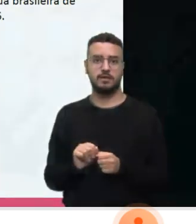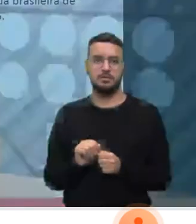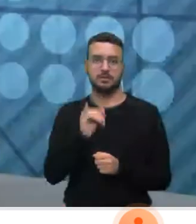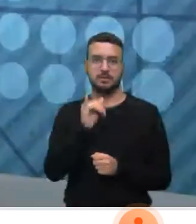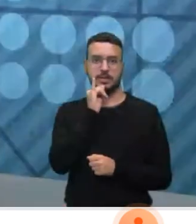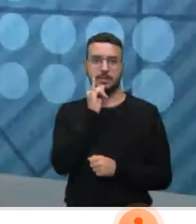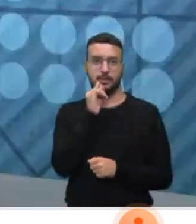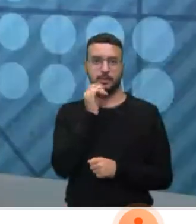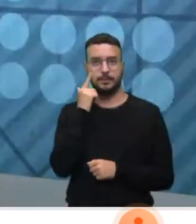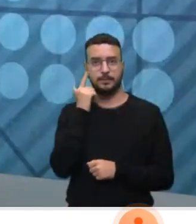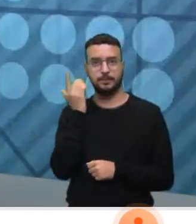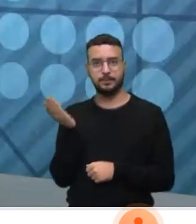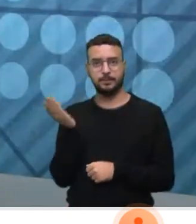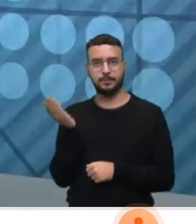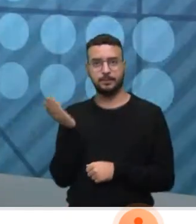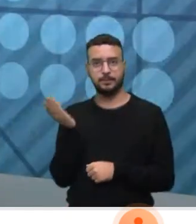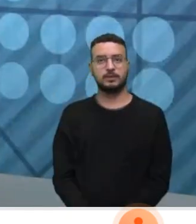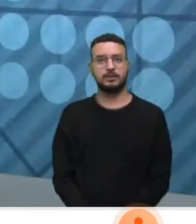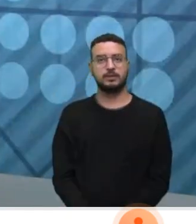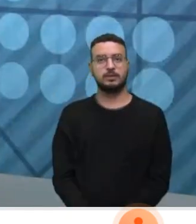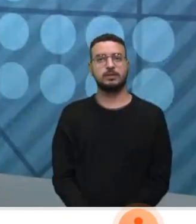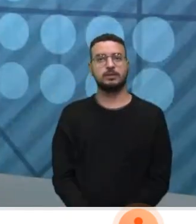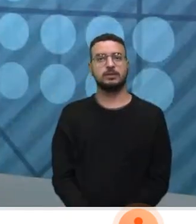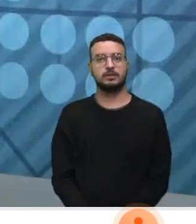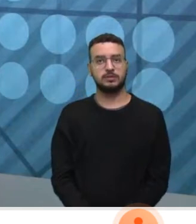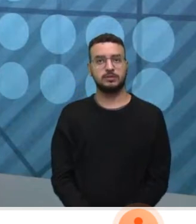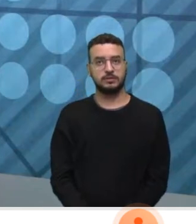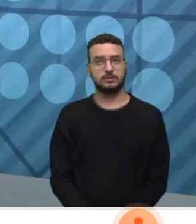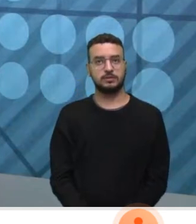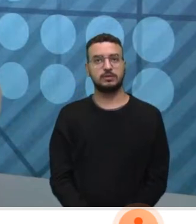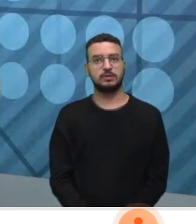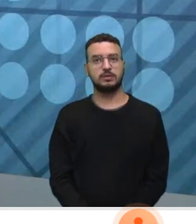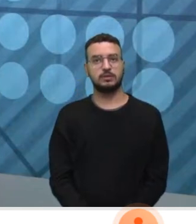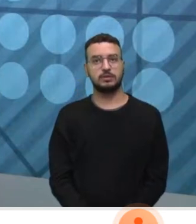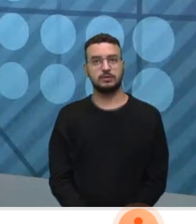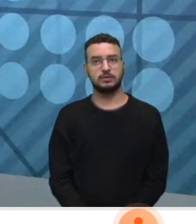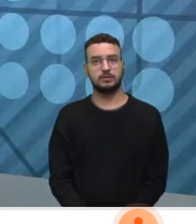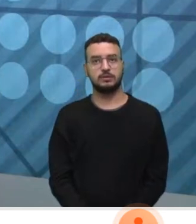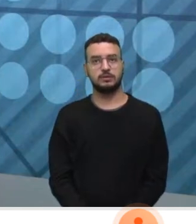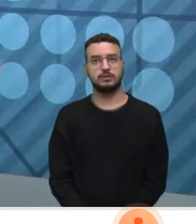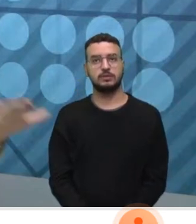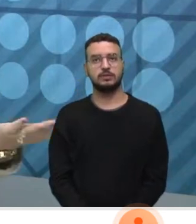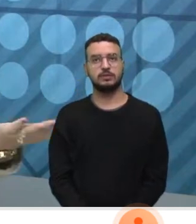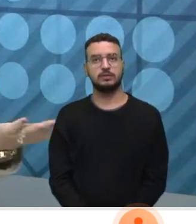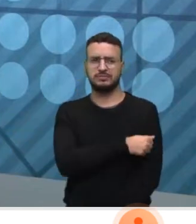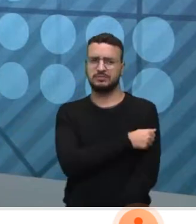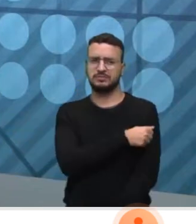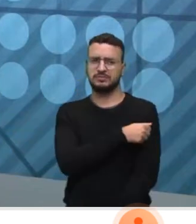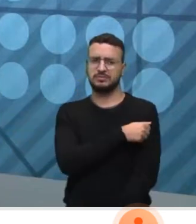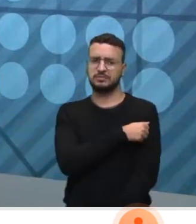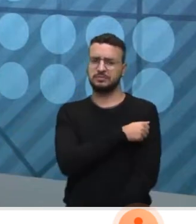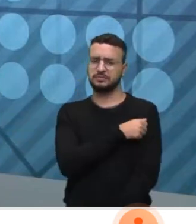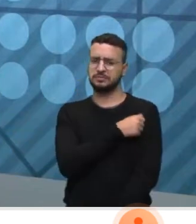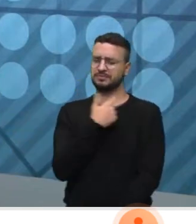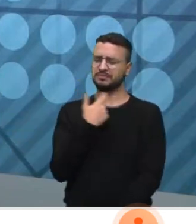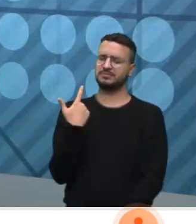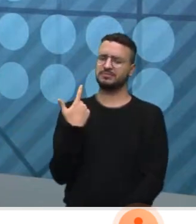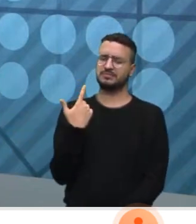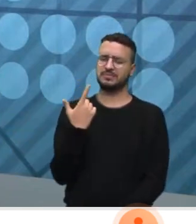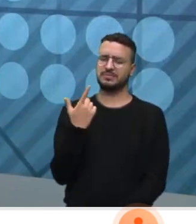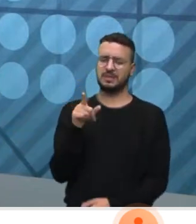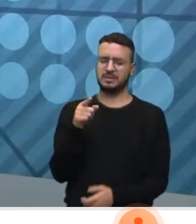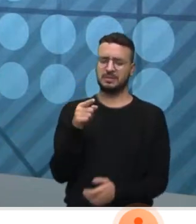Se tiver dúvidas, me pergunte que eu te ajudo. A aluna falou, mas você está me perguntando